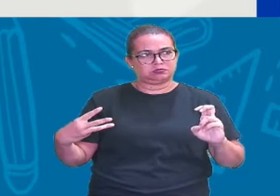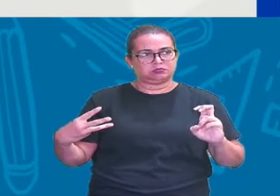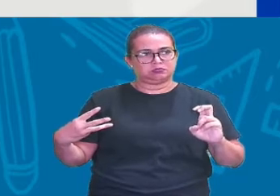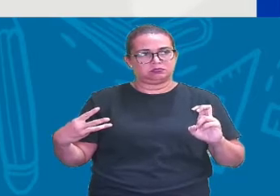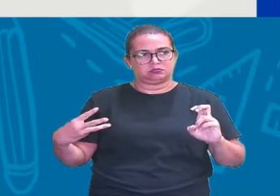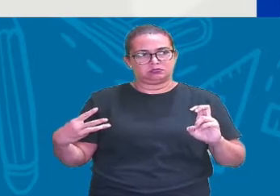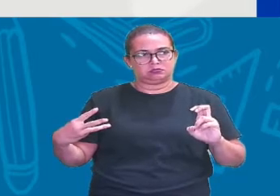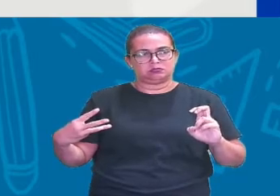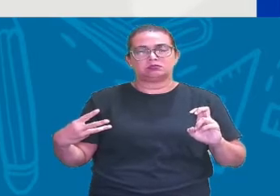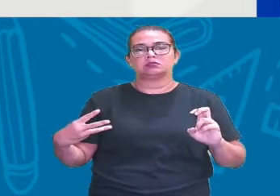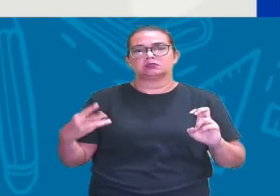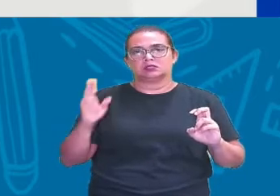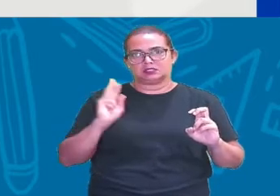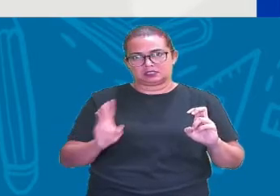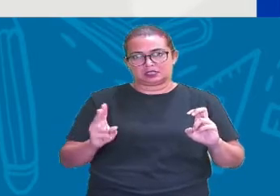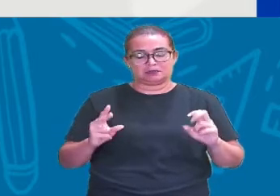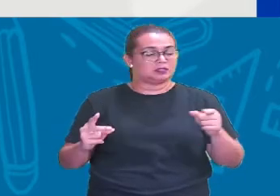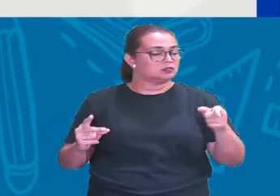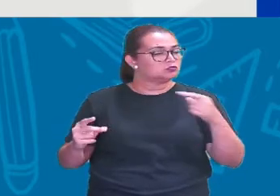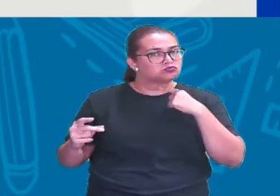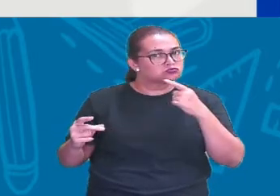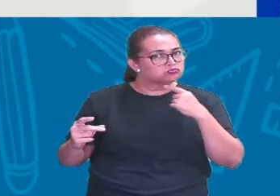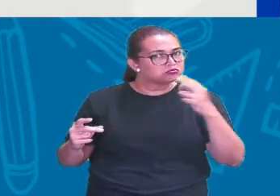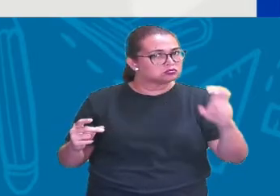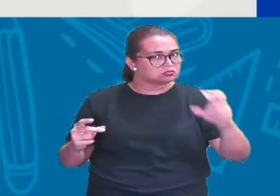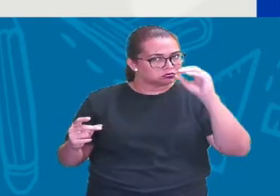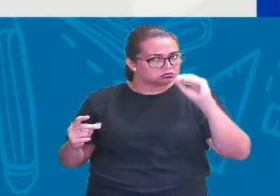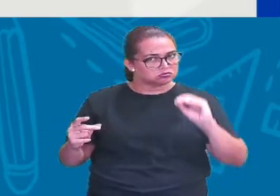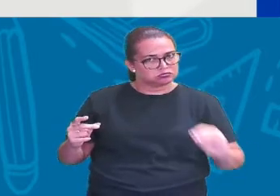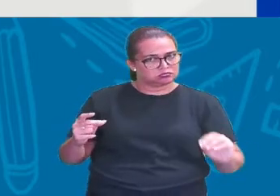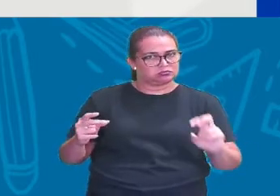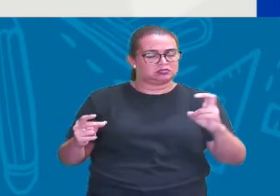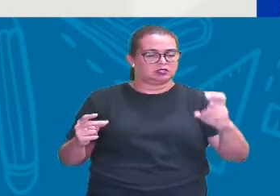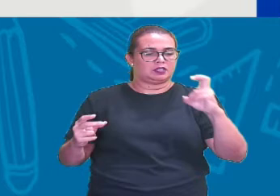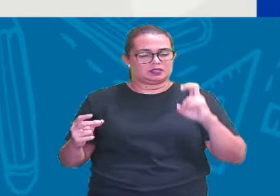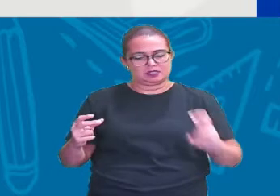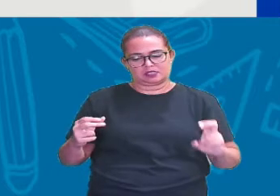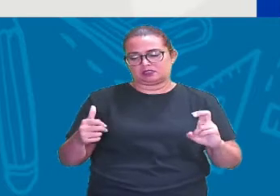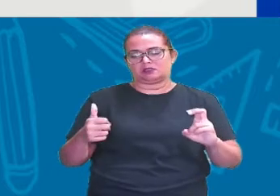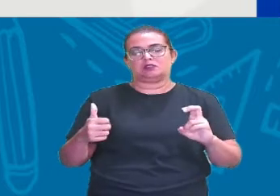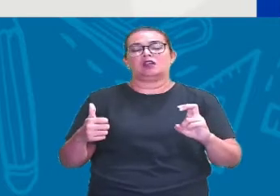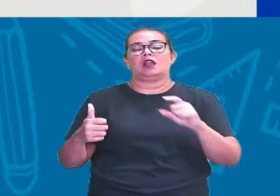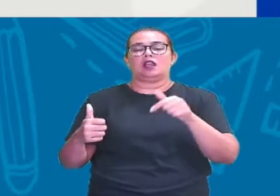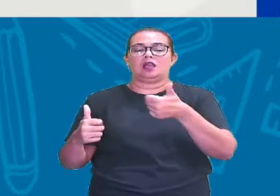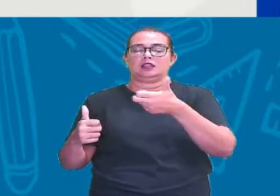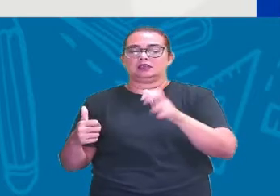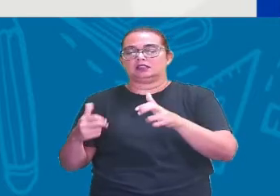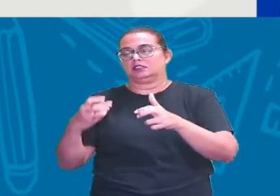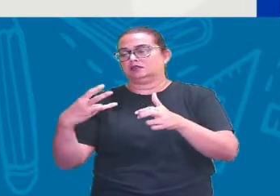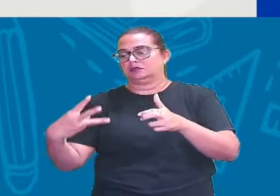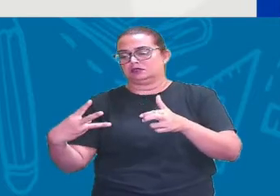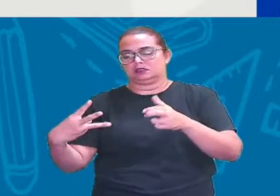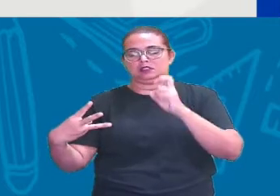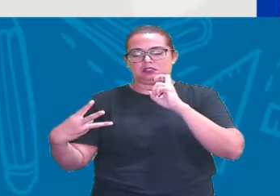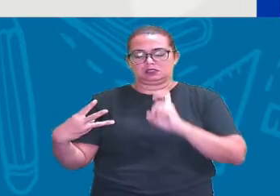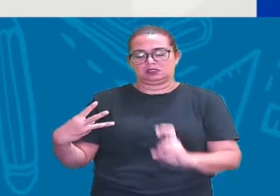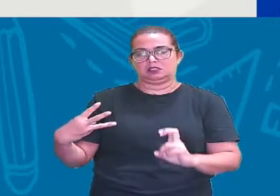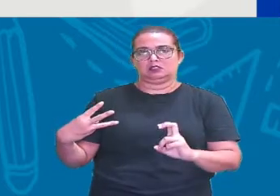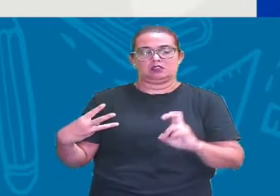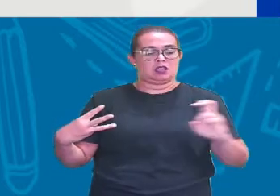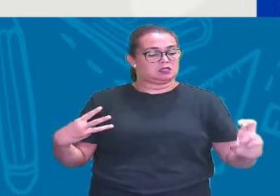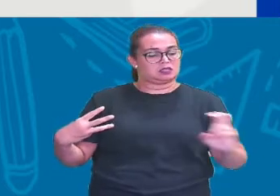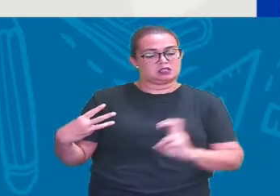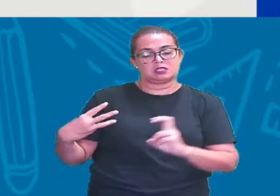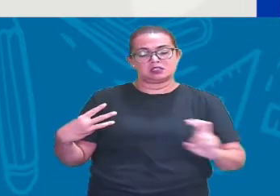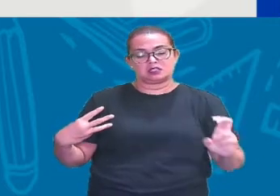gente? Então, sempre repete quando não dá para dividir, ok? 15 dividido por 3, 5. Então, ficou